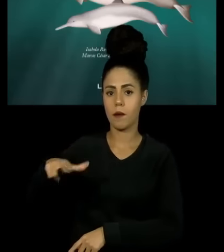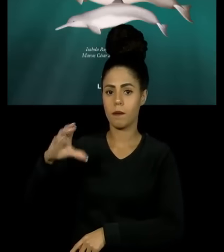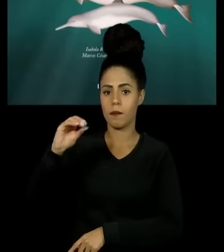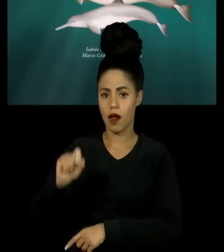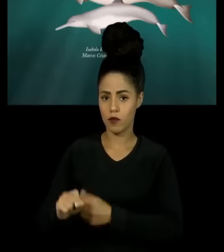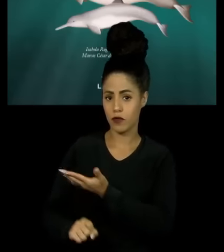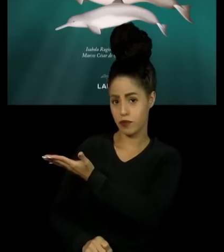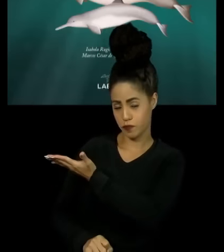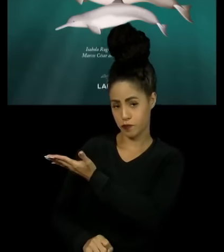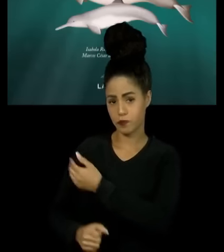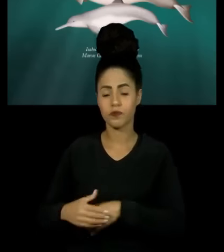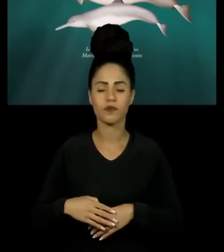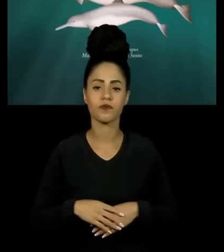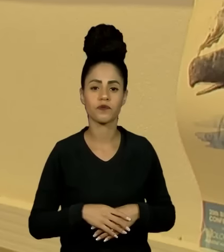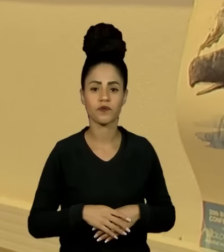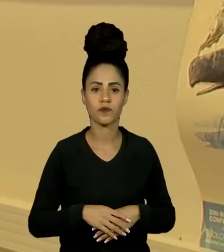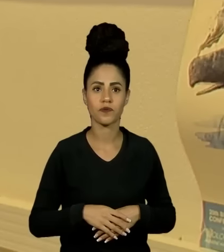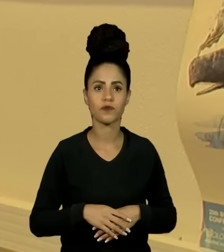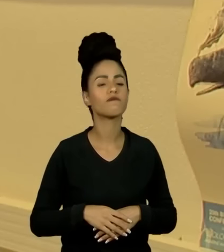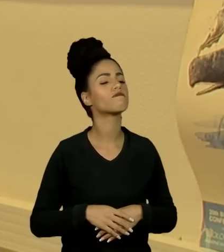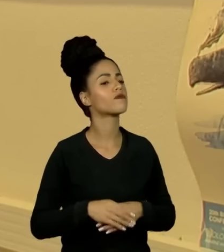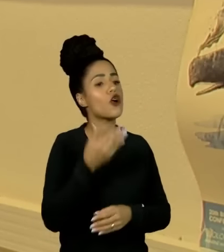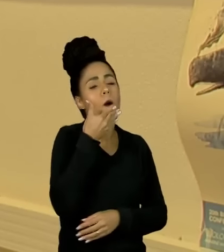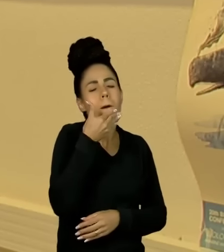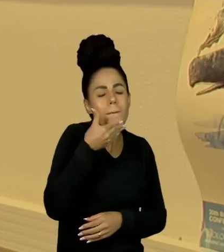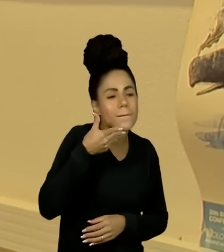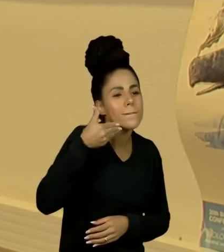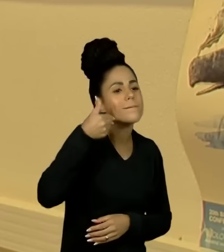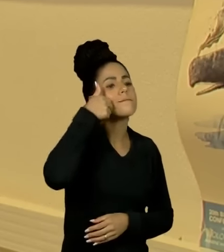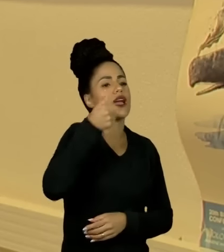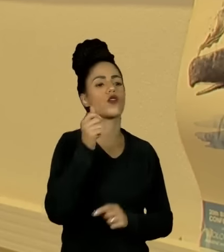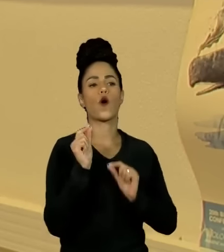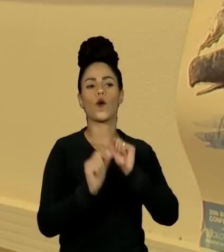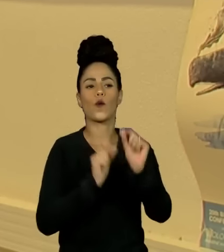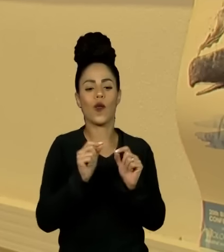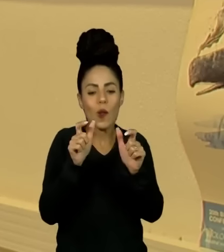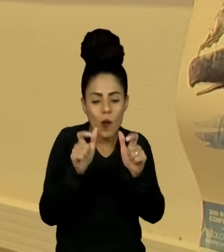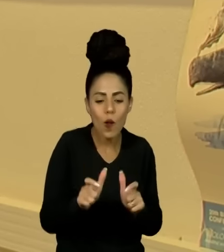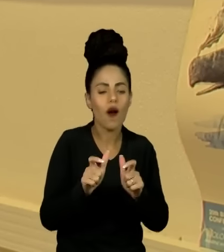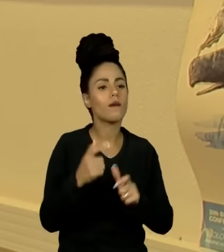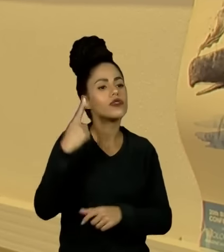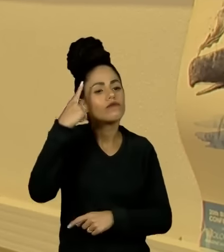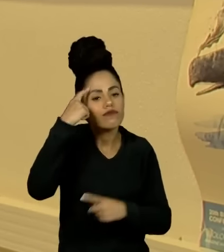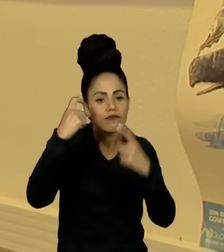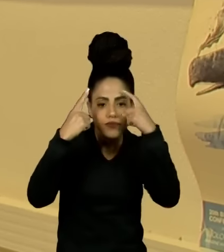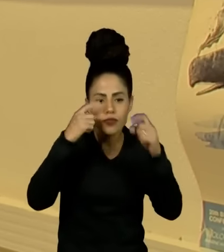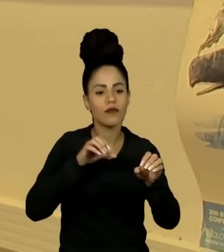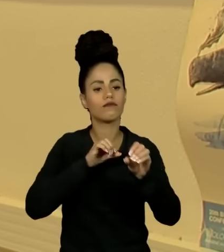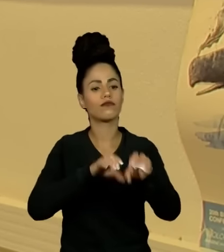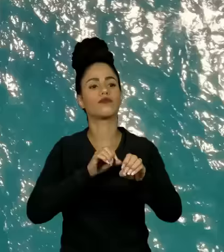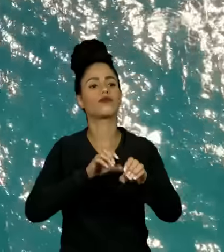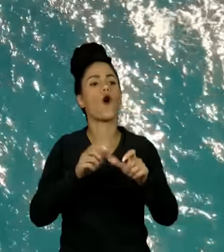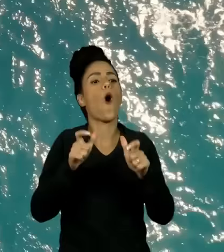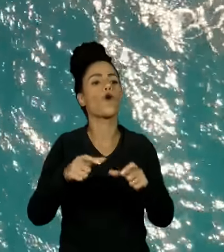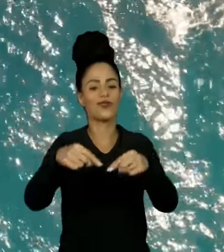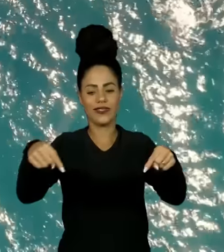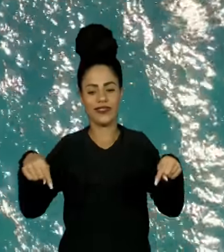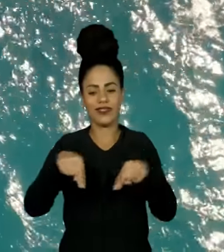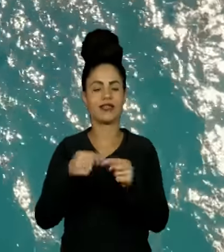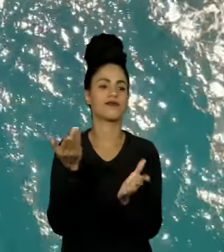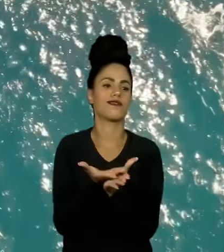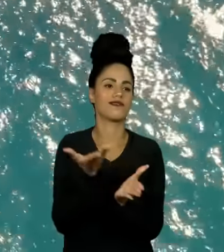Oliveira Santos. O melhor ambiente para a gente criar e criar produtos de educação é a sala de aula. Esses